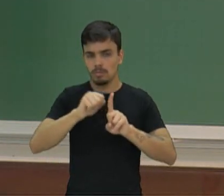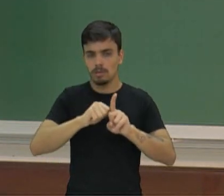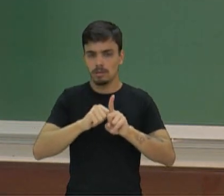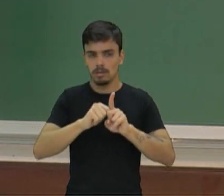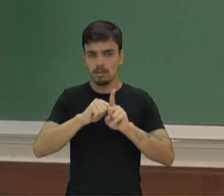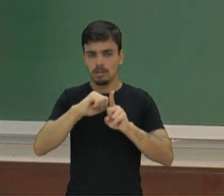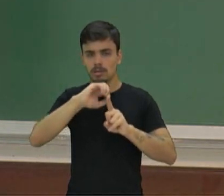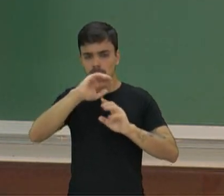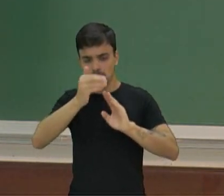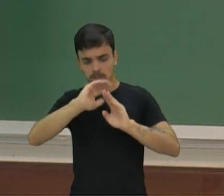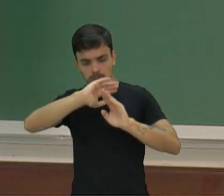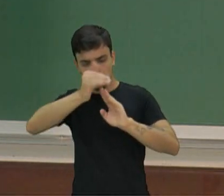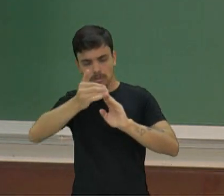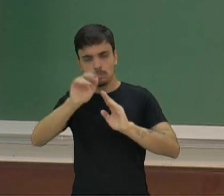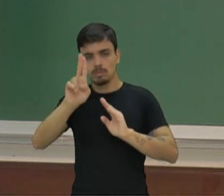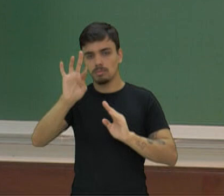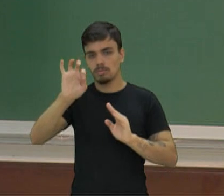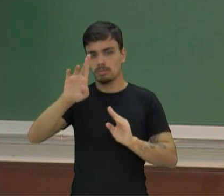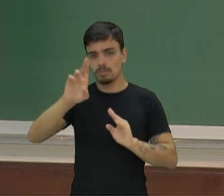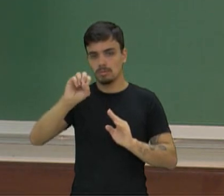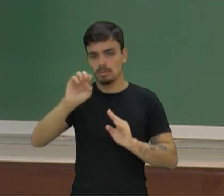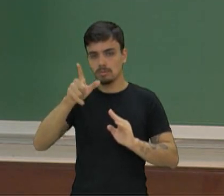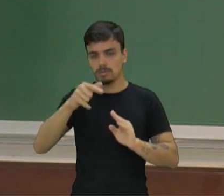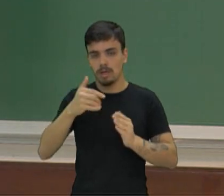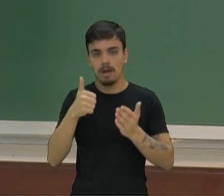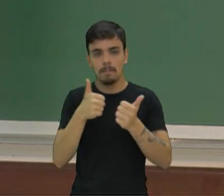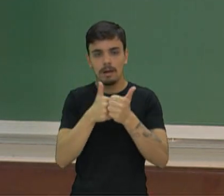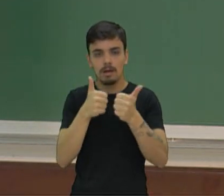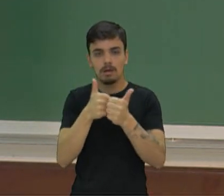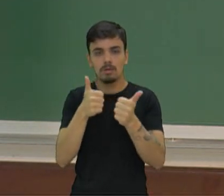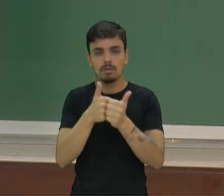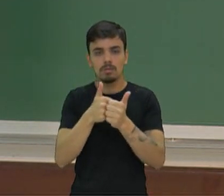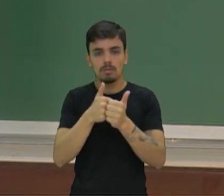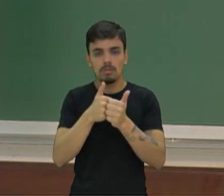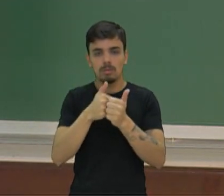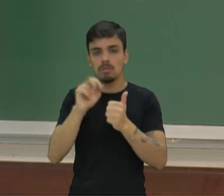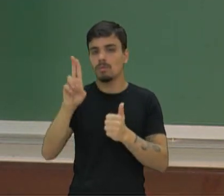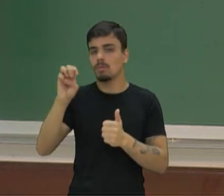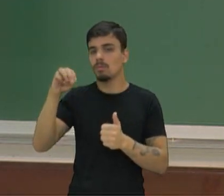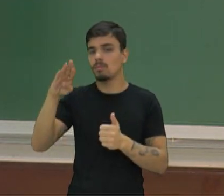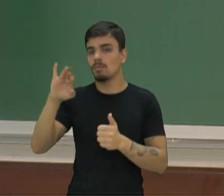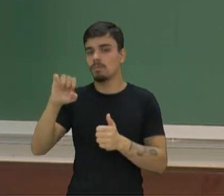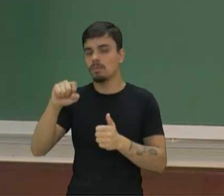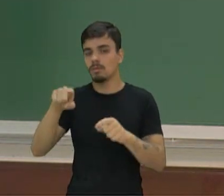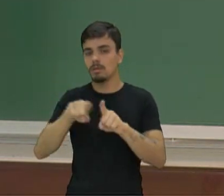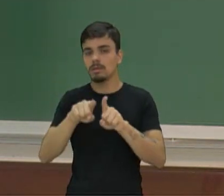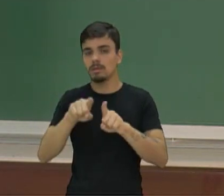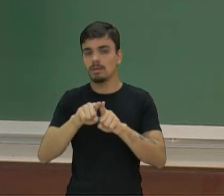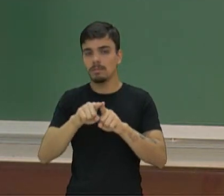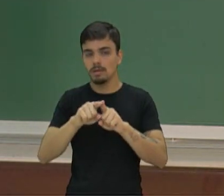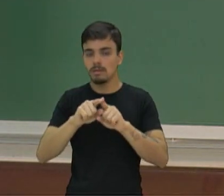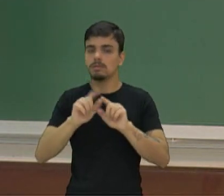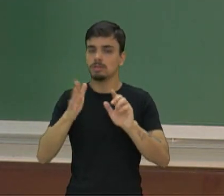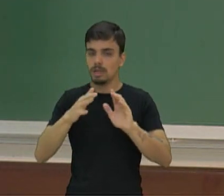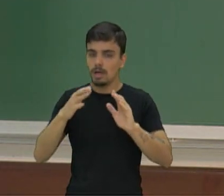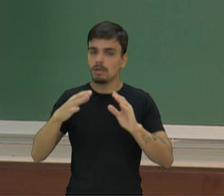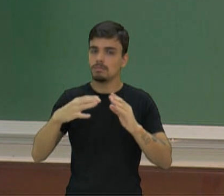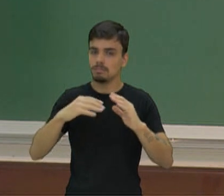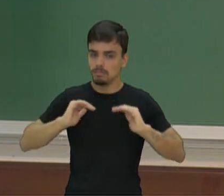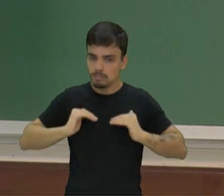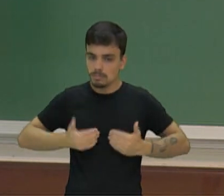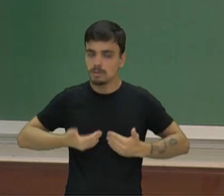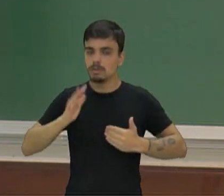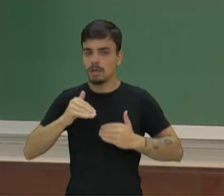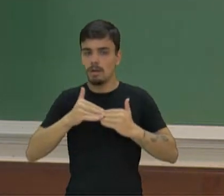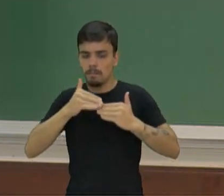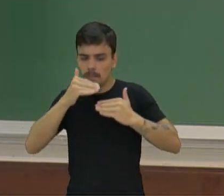de cima do útero, alcança já a altura do umbigo da mulher. As mamas já aumentam de tamanho, ou seja, já está se preparando lá na frente